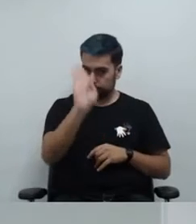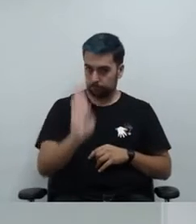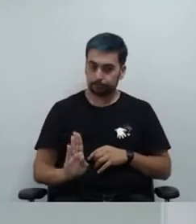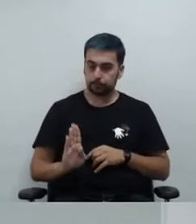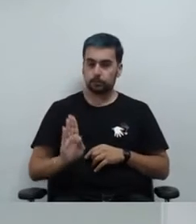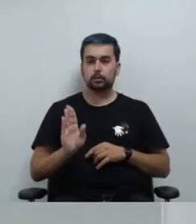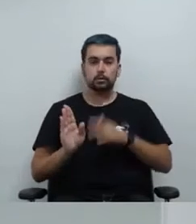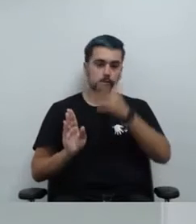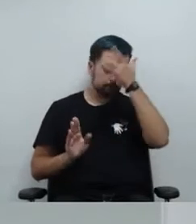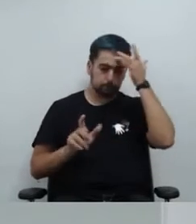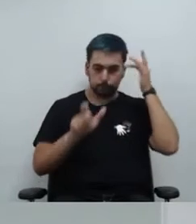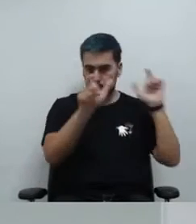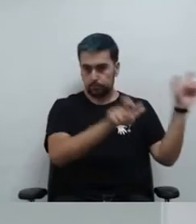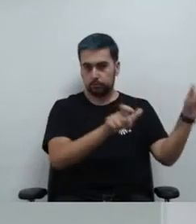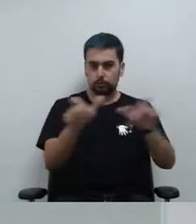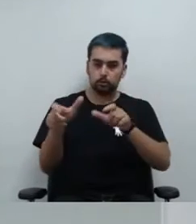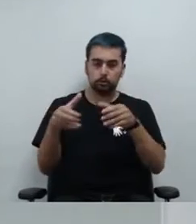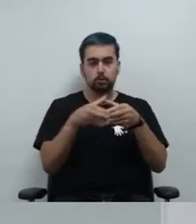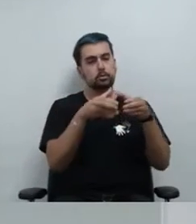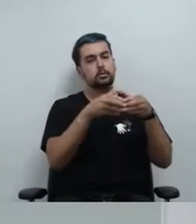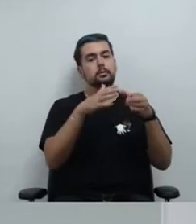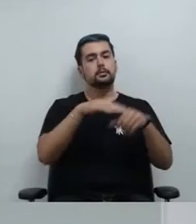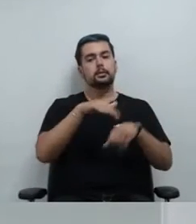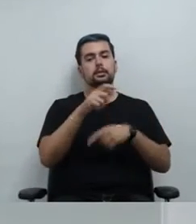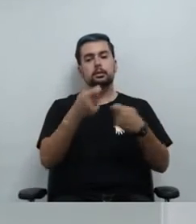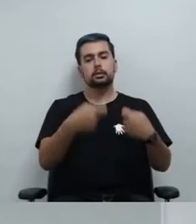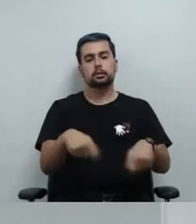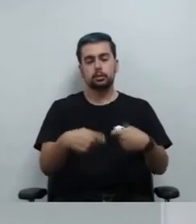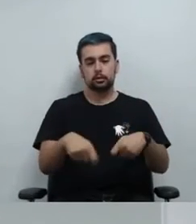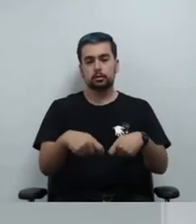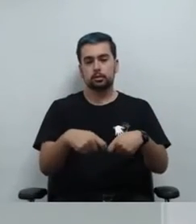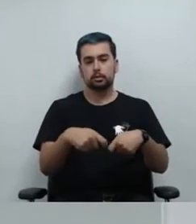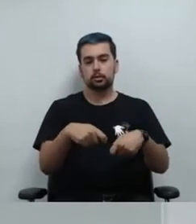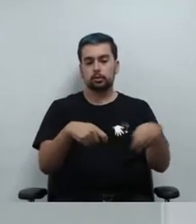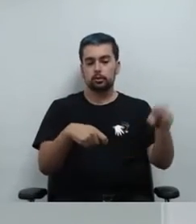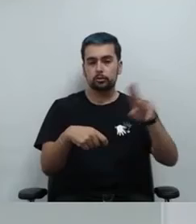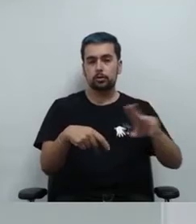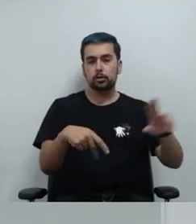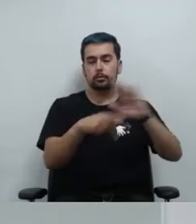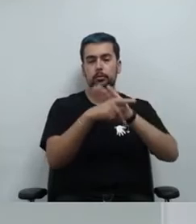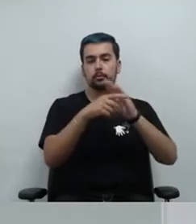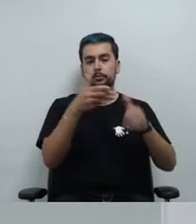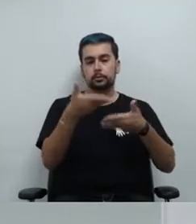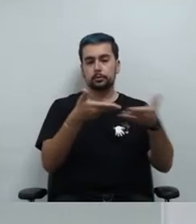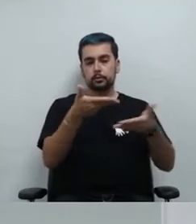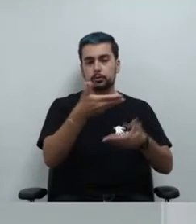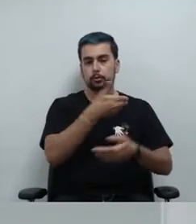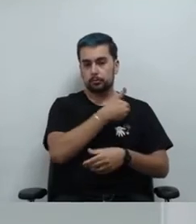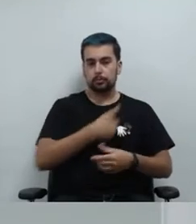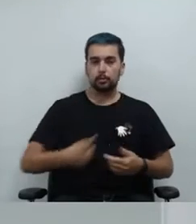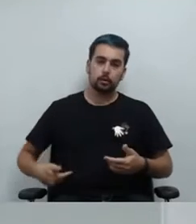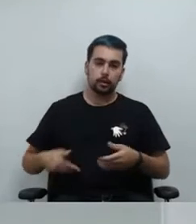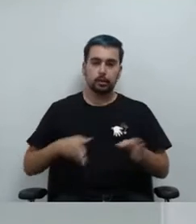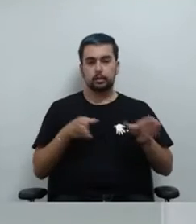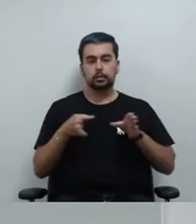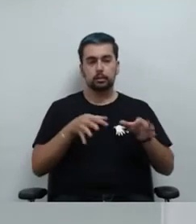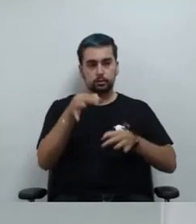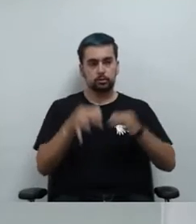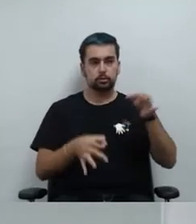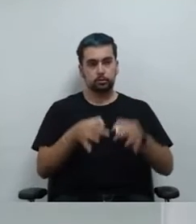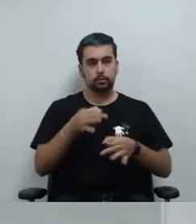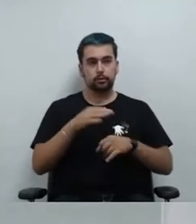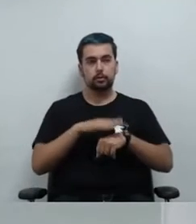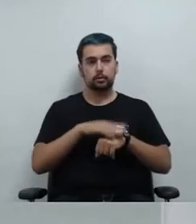as pessoas e grupos vulneráveis que são os usuários do serviço público de acesso à justiça prestado pela